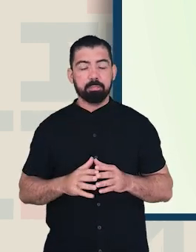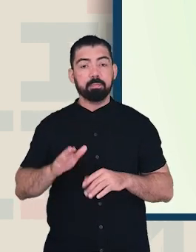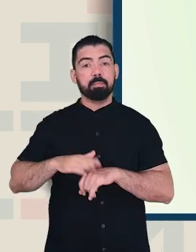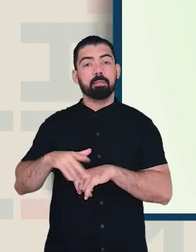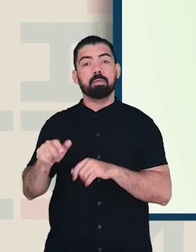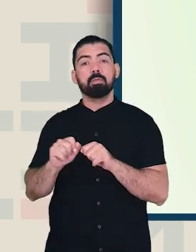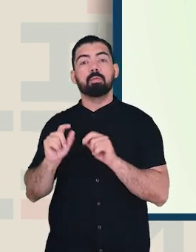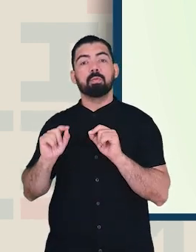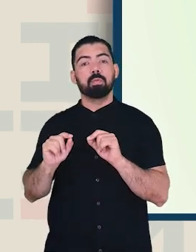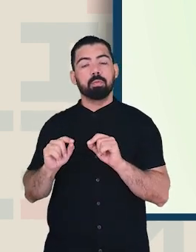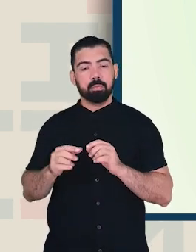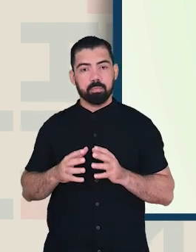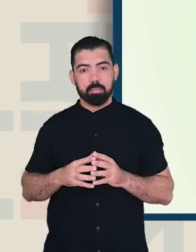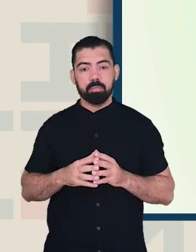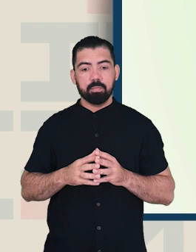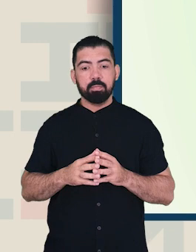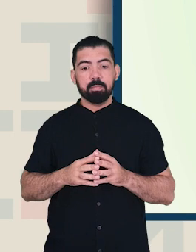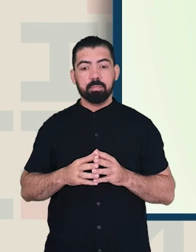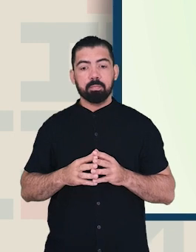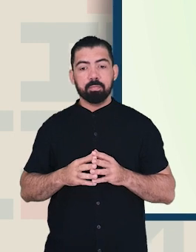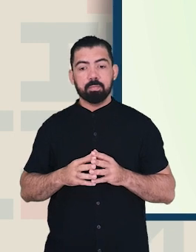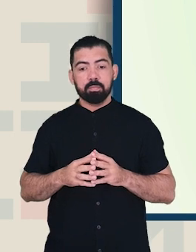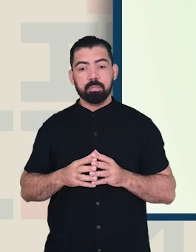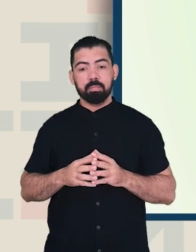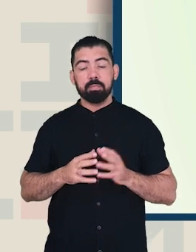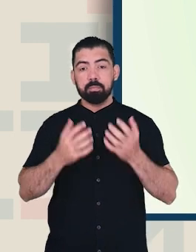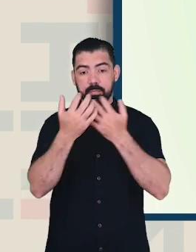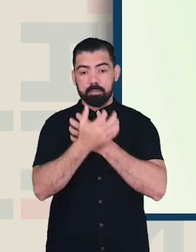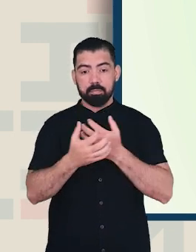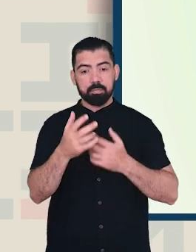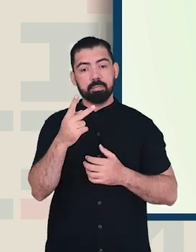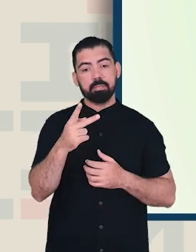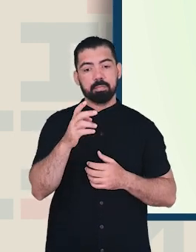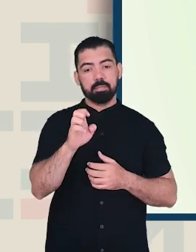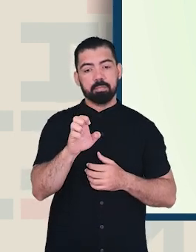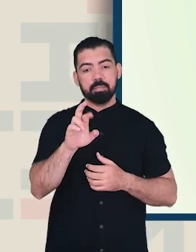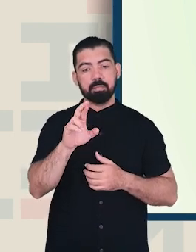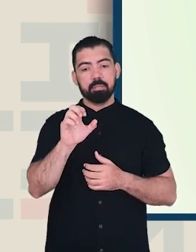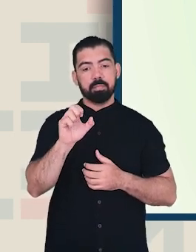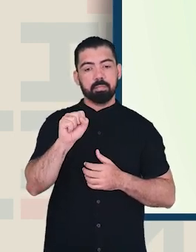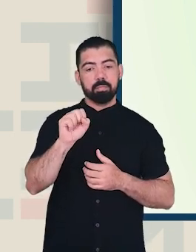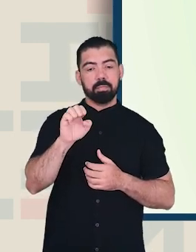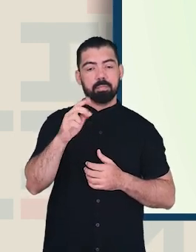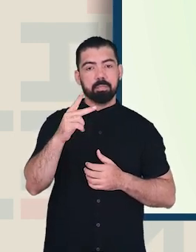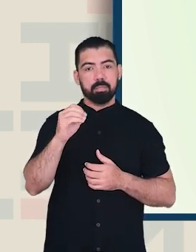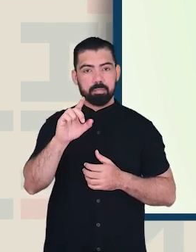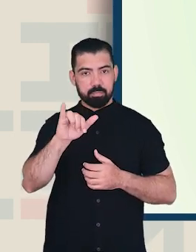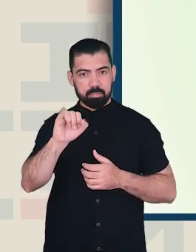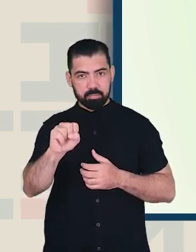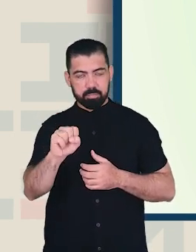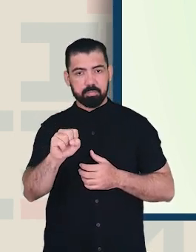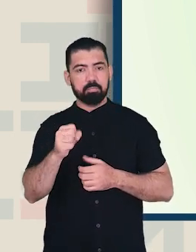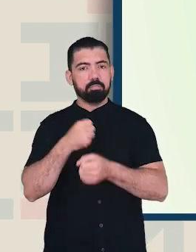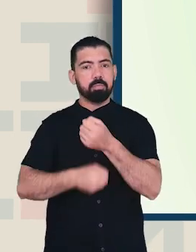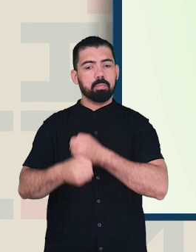fez Persepolis, em homenagem a esse lugar, em